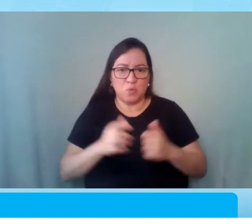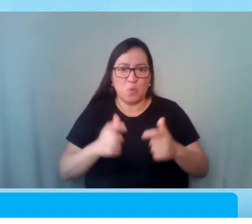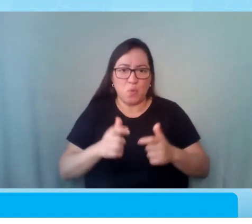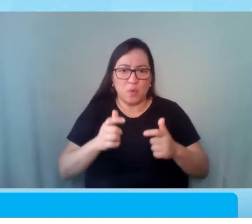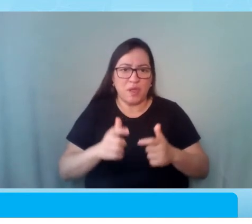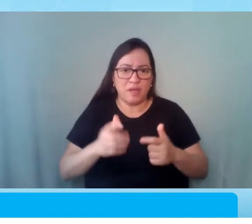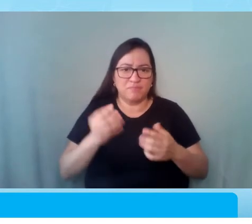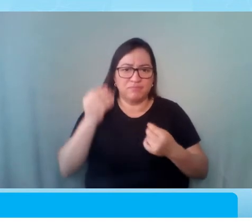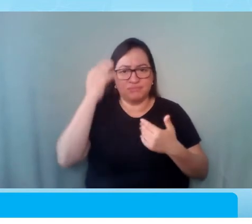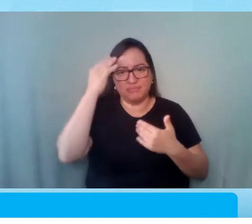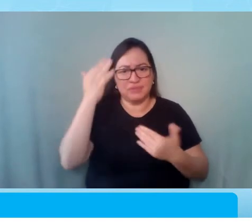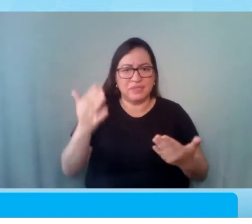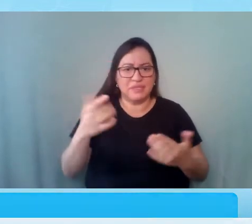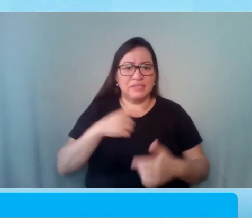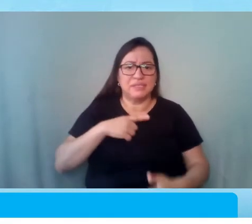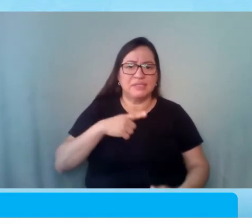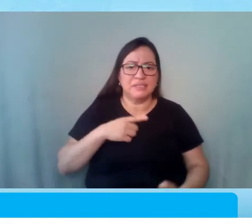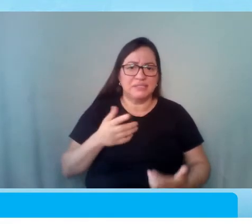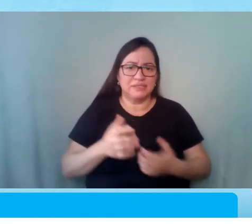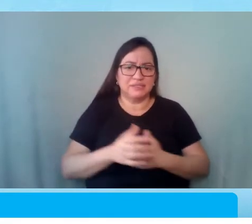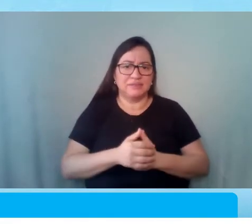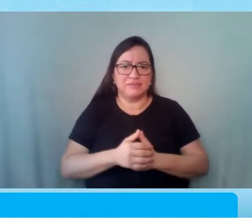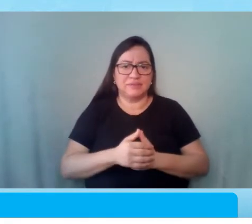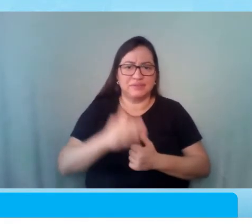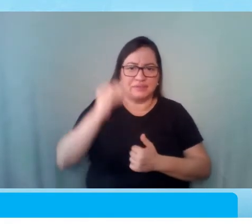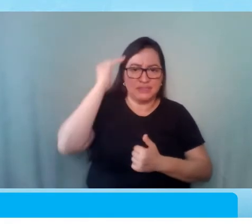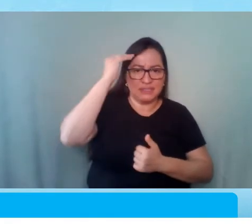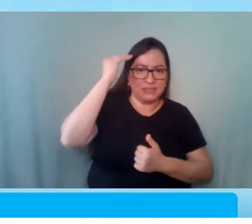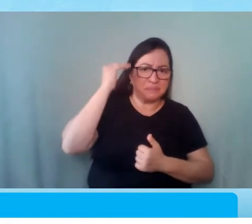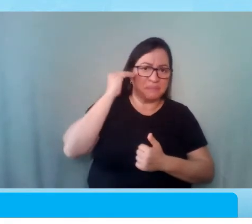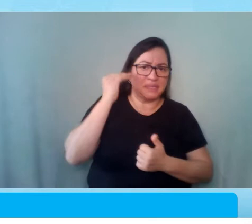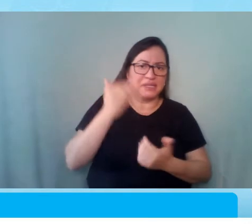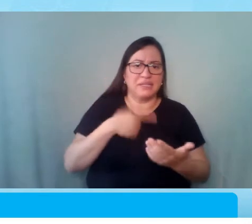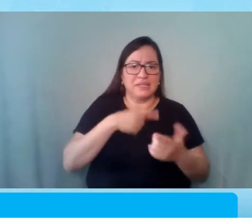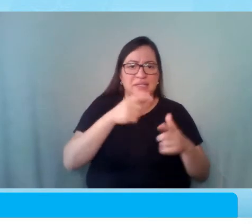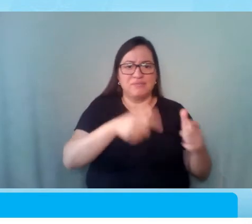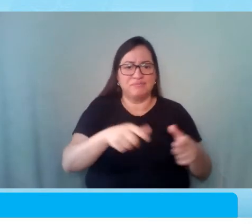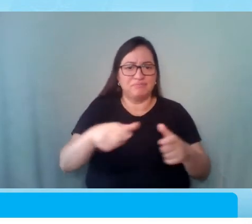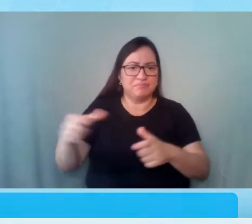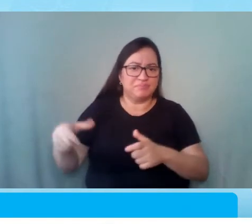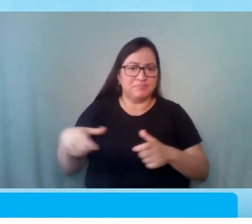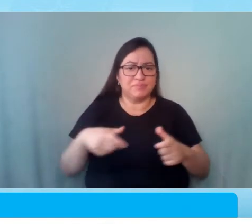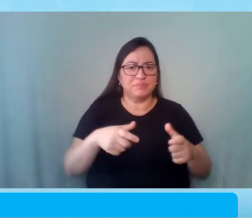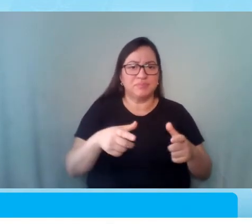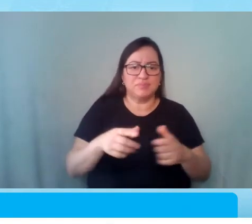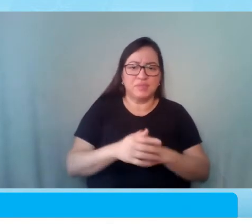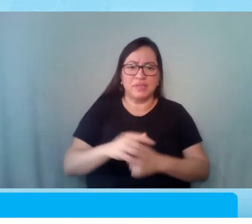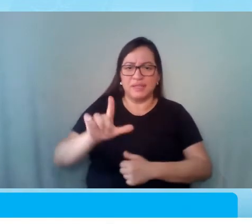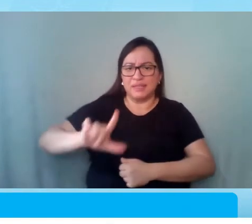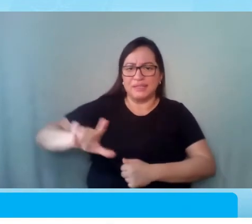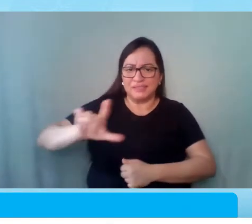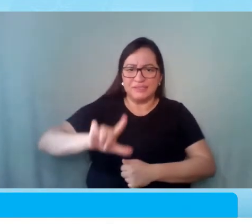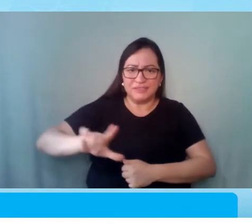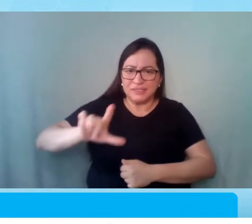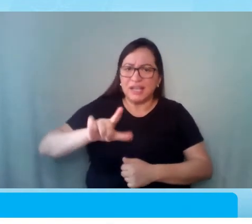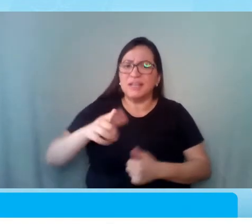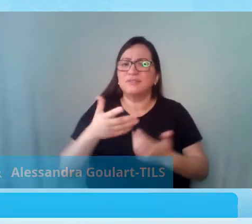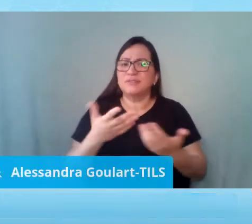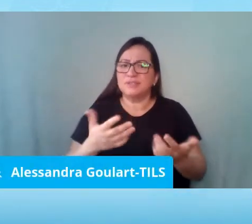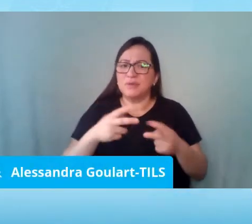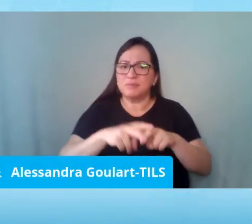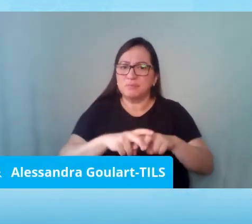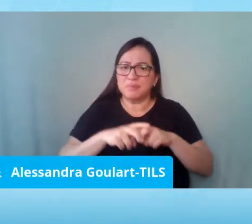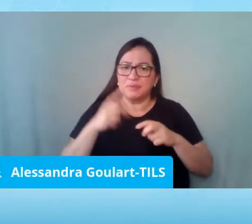Então, antes da gente dar início ao tema, para a gente já ir aquecendo, eu tenho alguns informes, o Márcio vai colocar aí